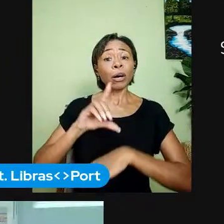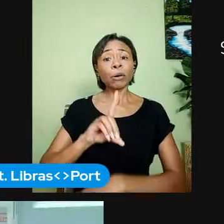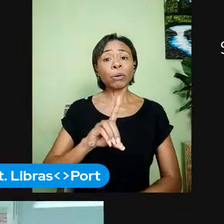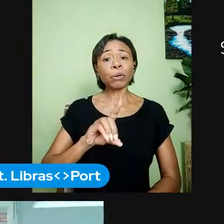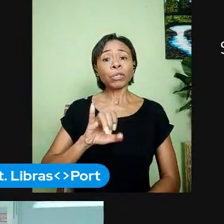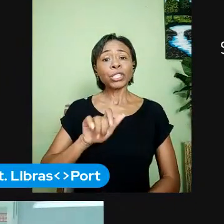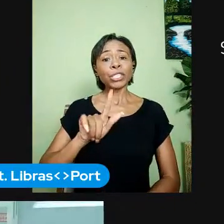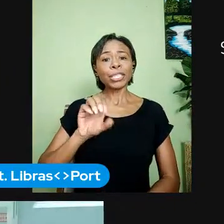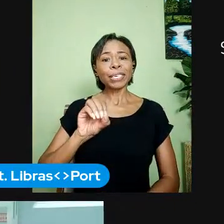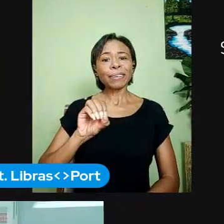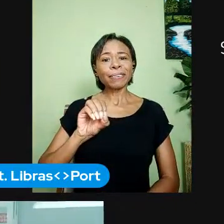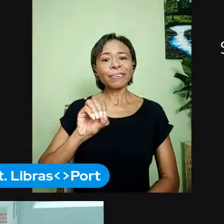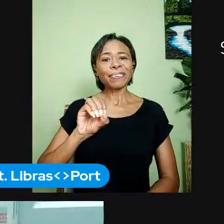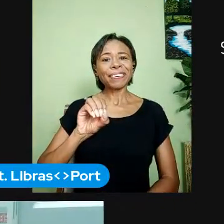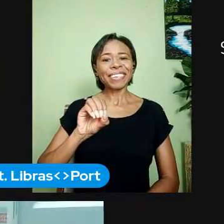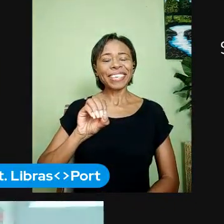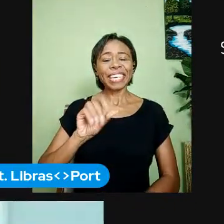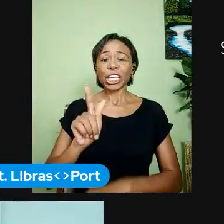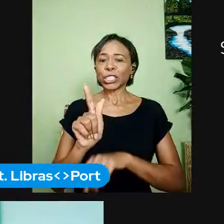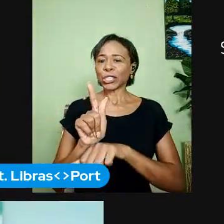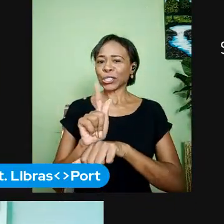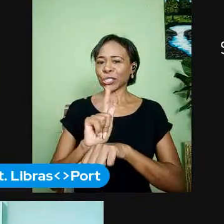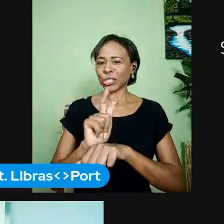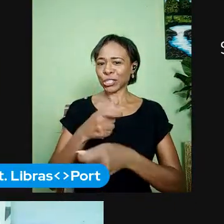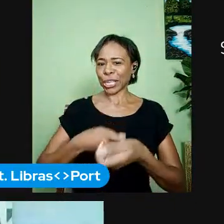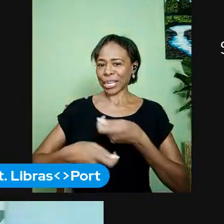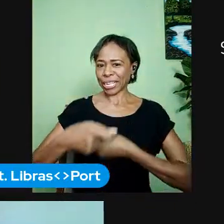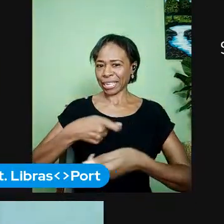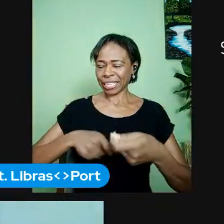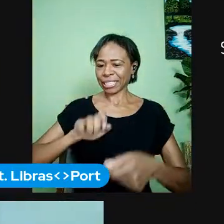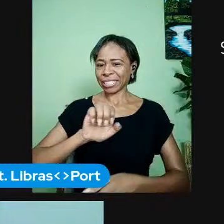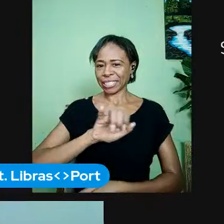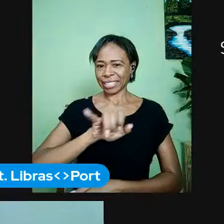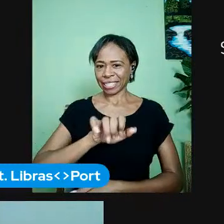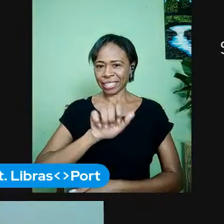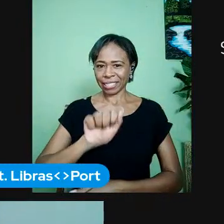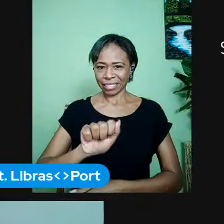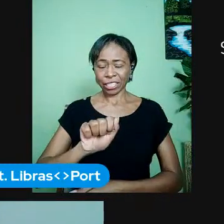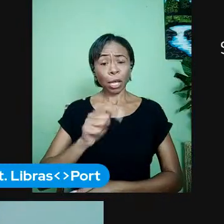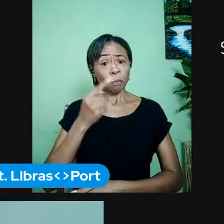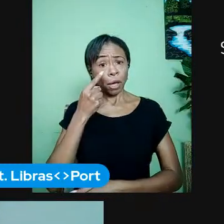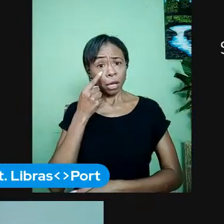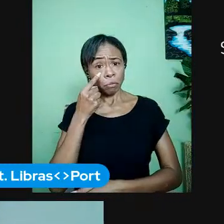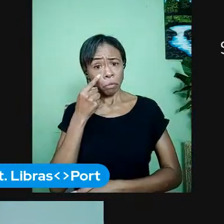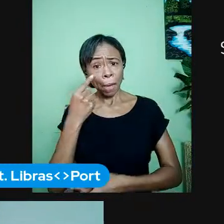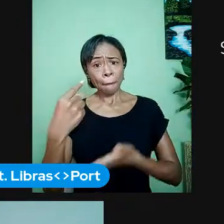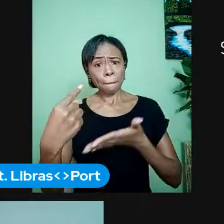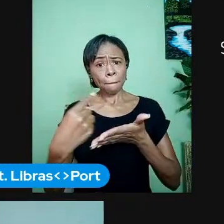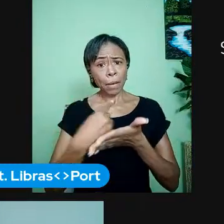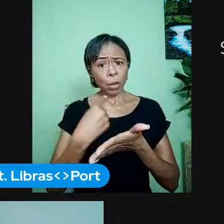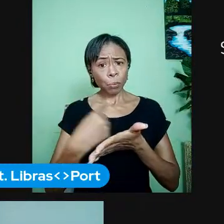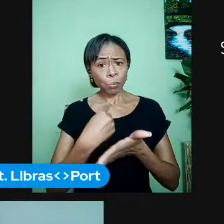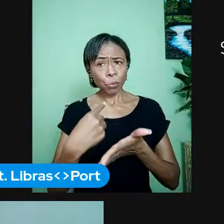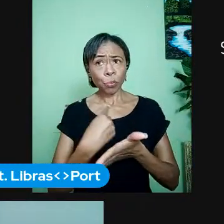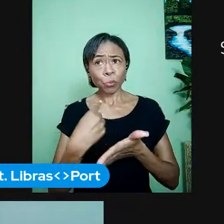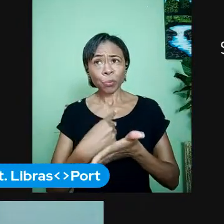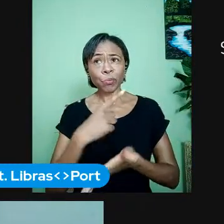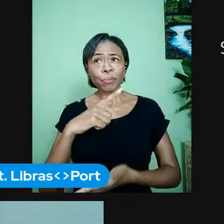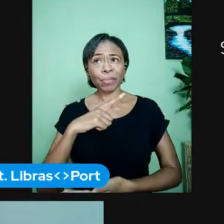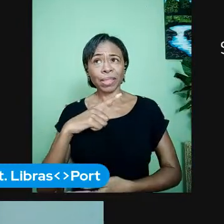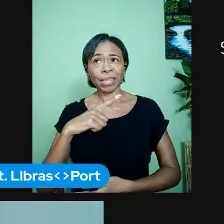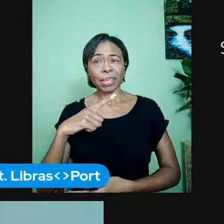o gerente da EJA, para a gente poder, né, Diego, ver as perguntas que estão chegando dos estudantes e a